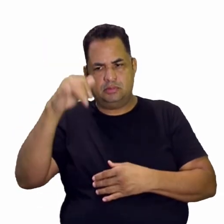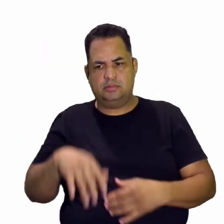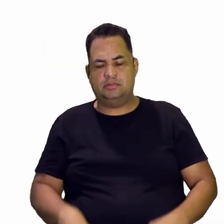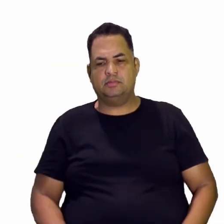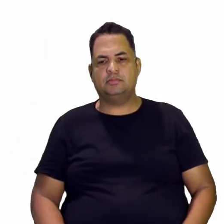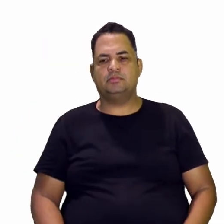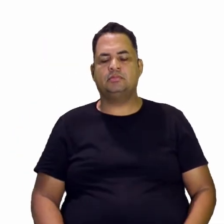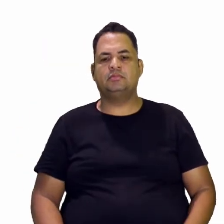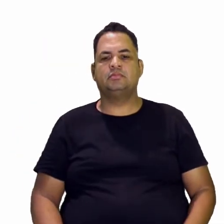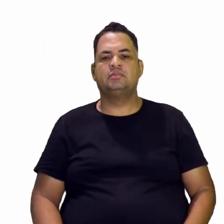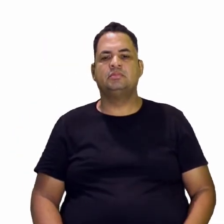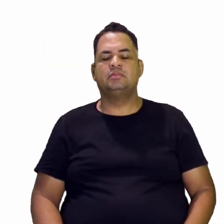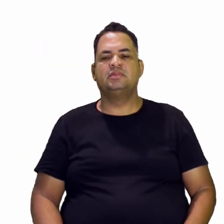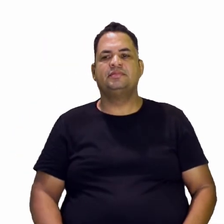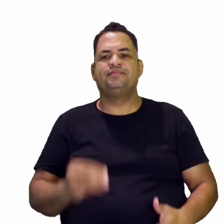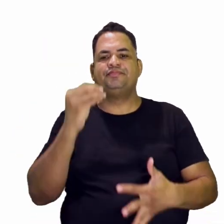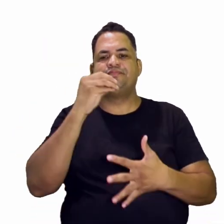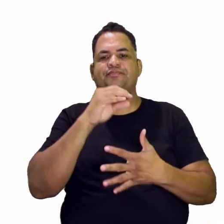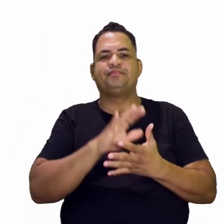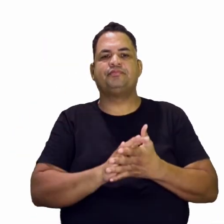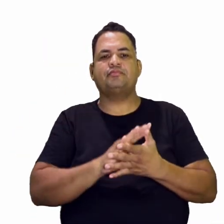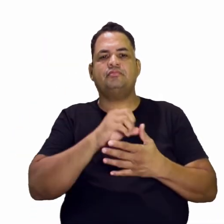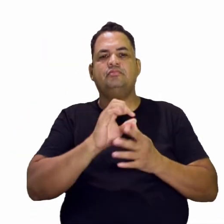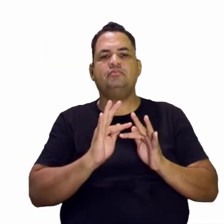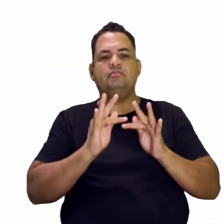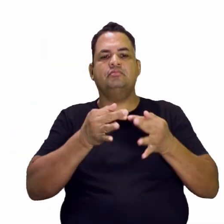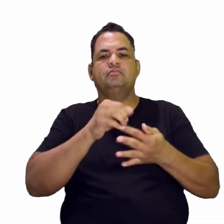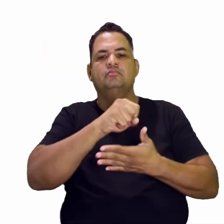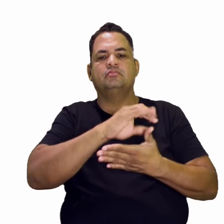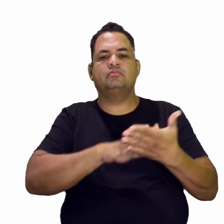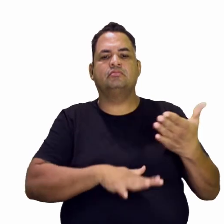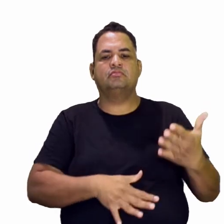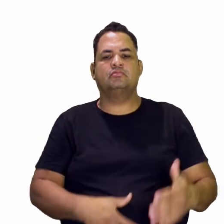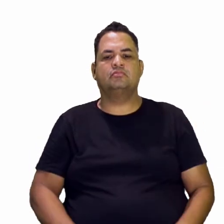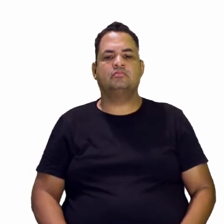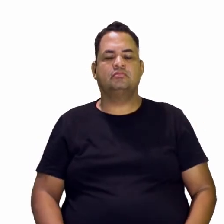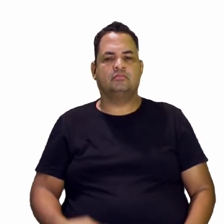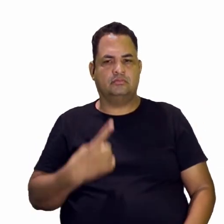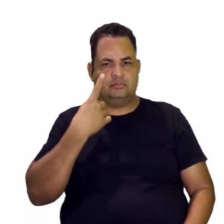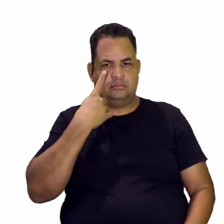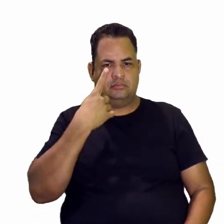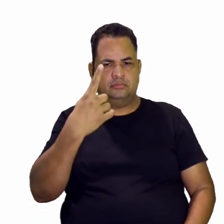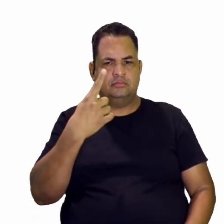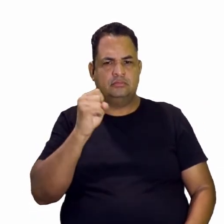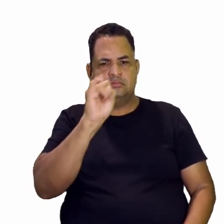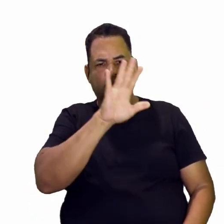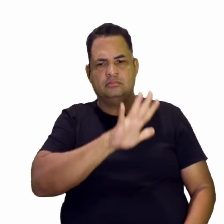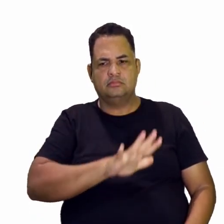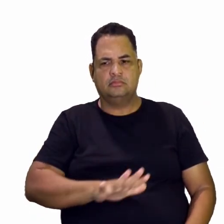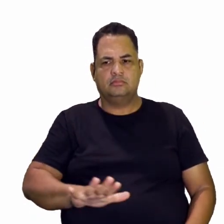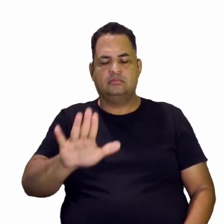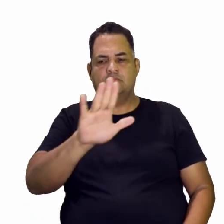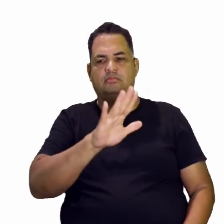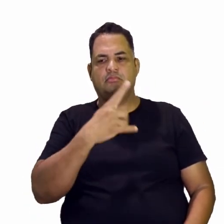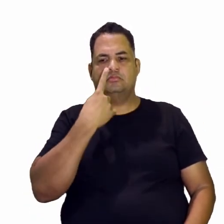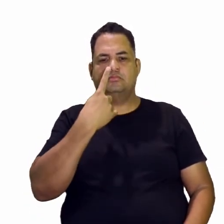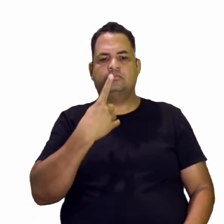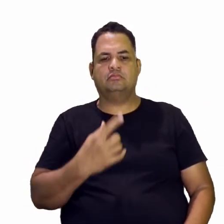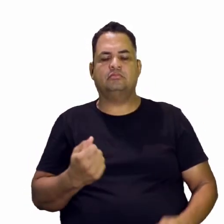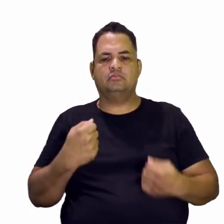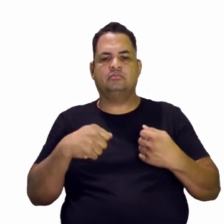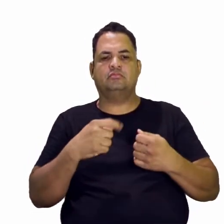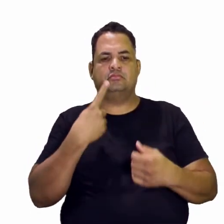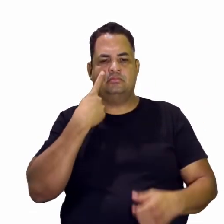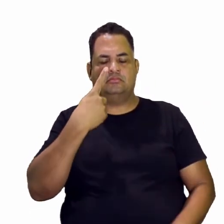Vamos lá. E a última questãozinha diz o seguinte, para você observar essa figura, e aí a gente